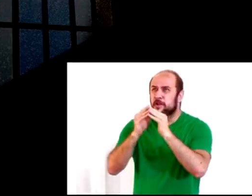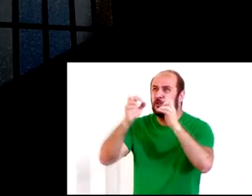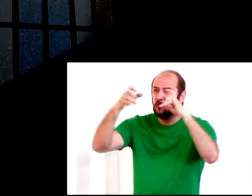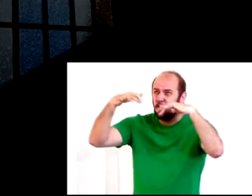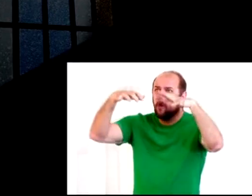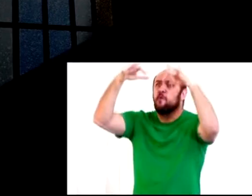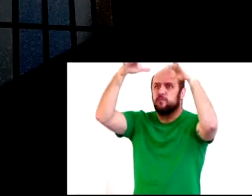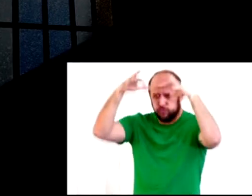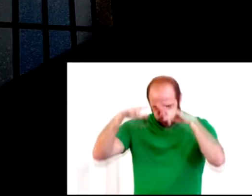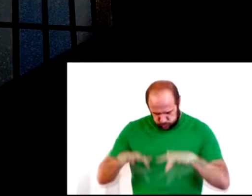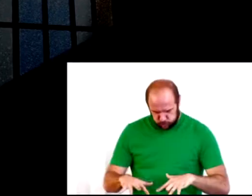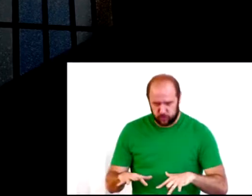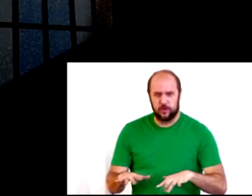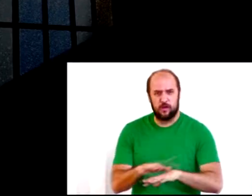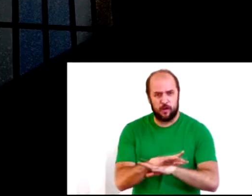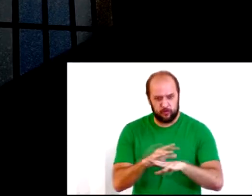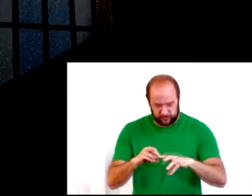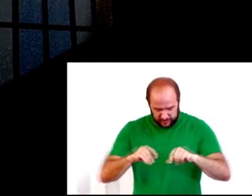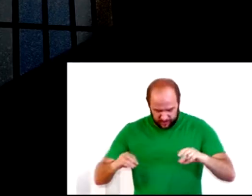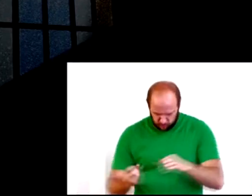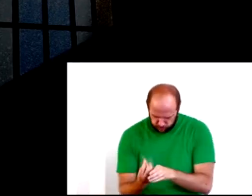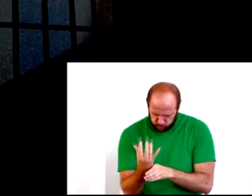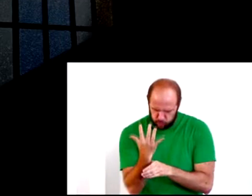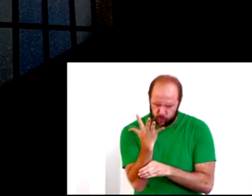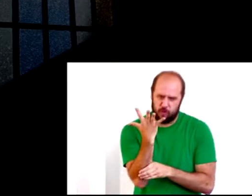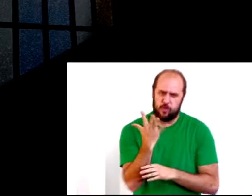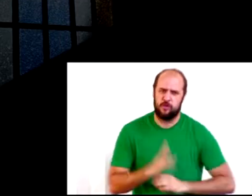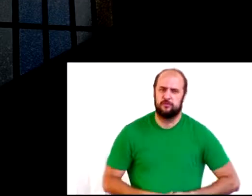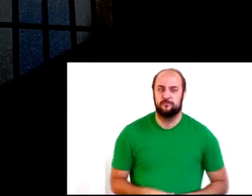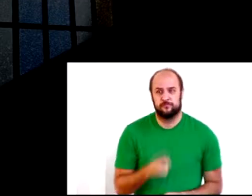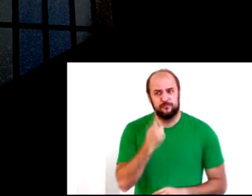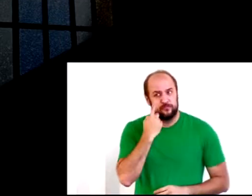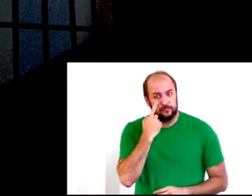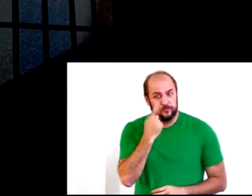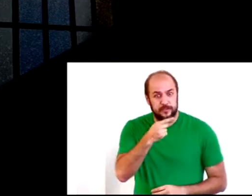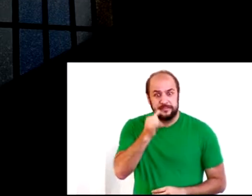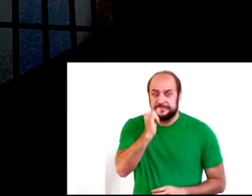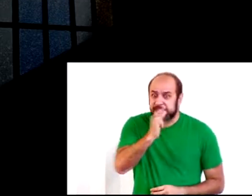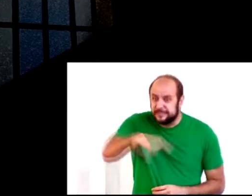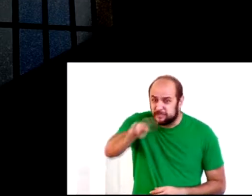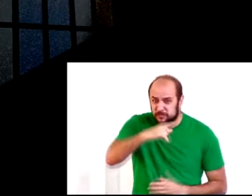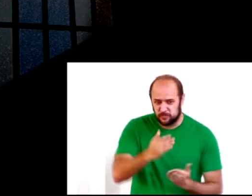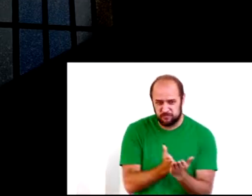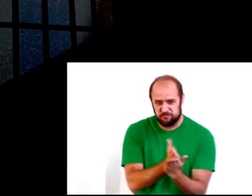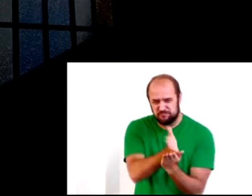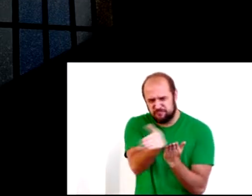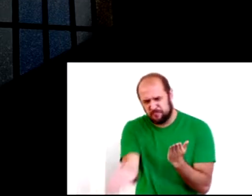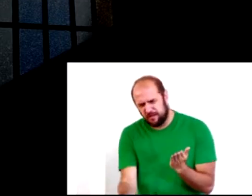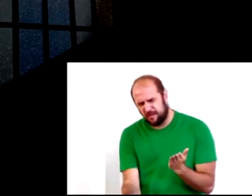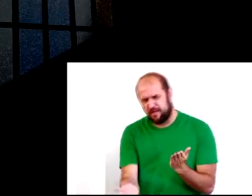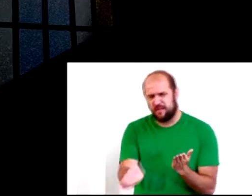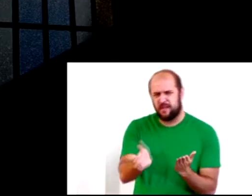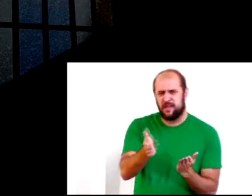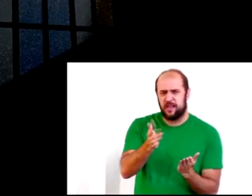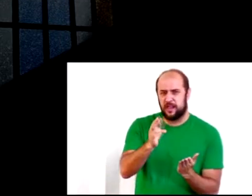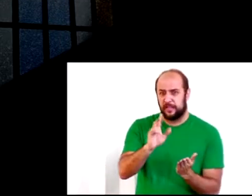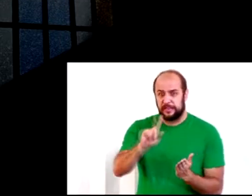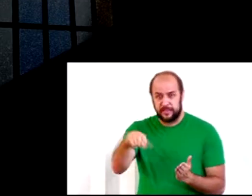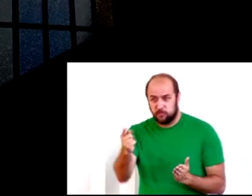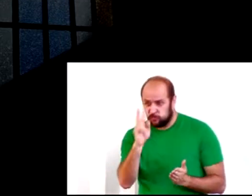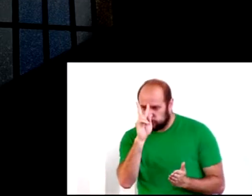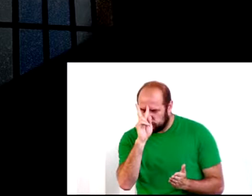germinar seus frutos. Meus irmãos, se algum entre vós se desviar da verdade e alguém o